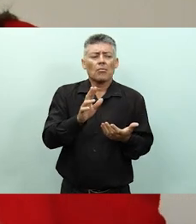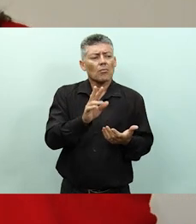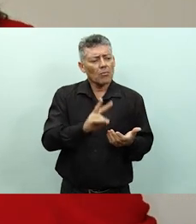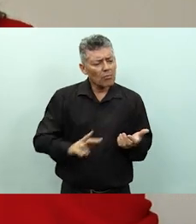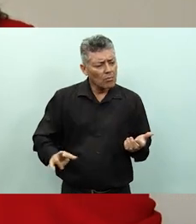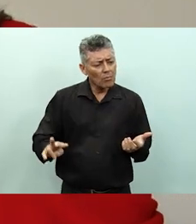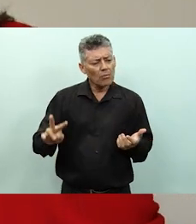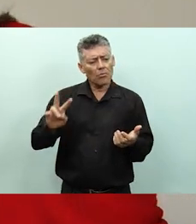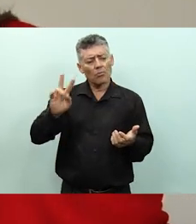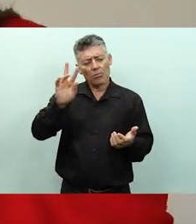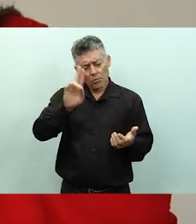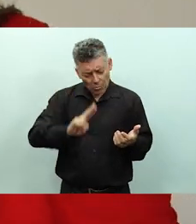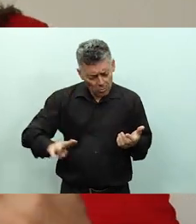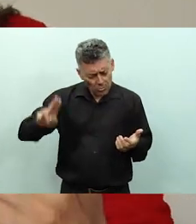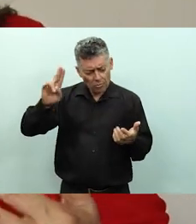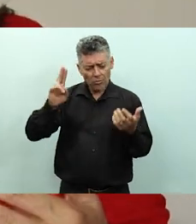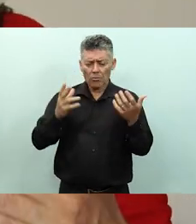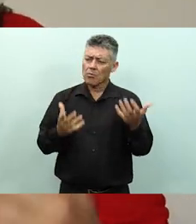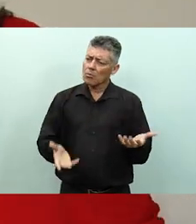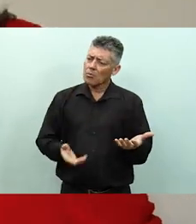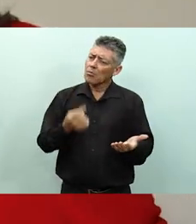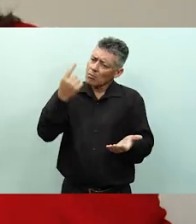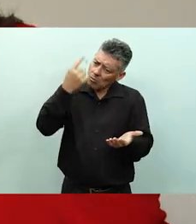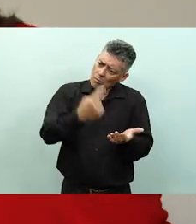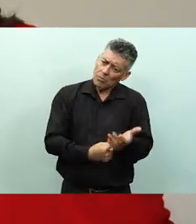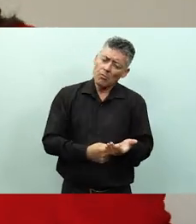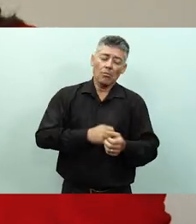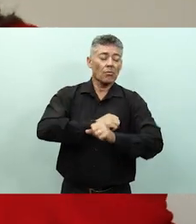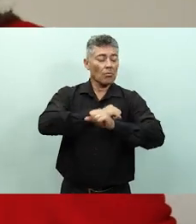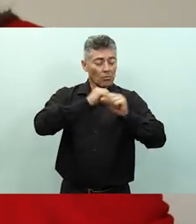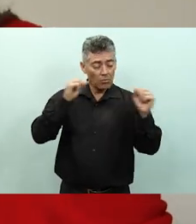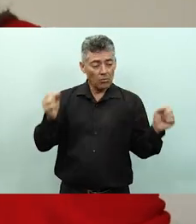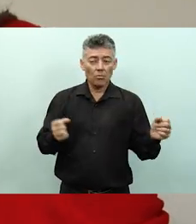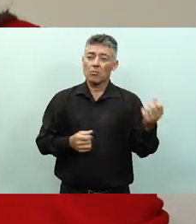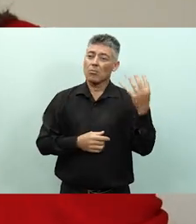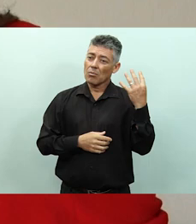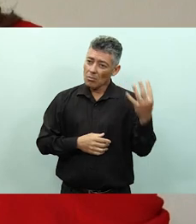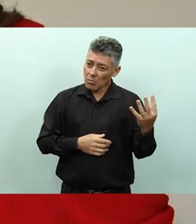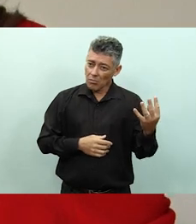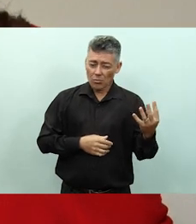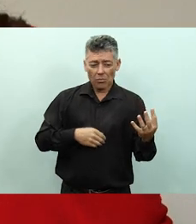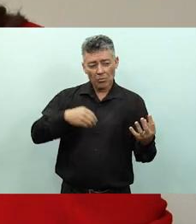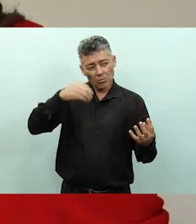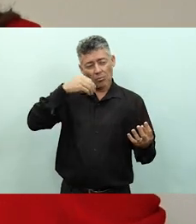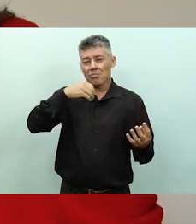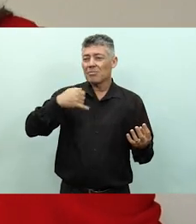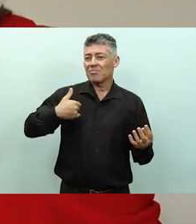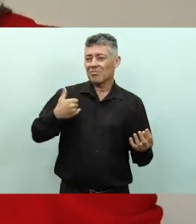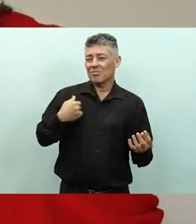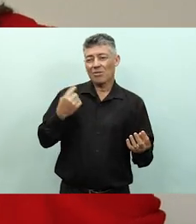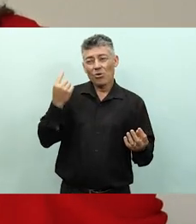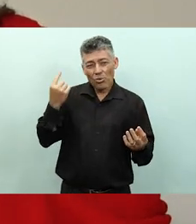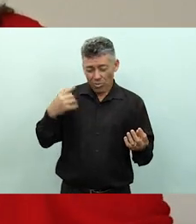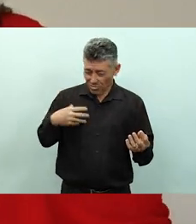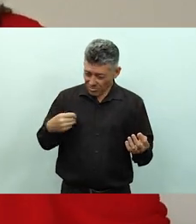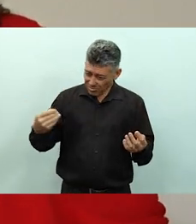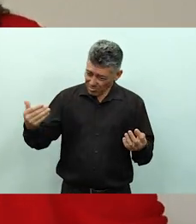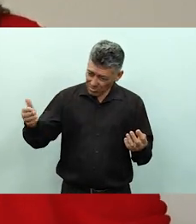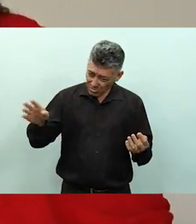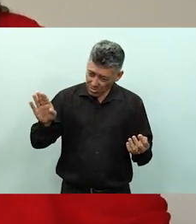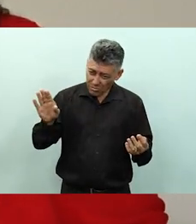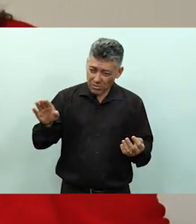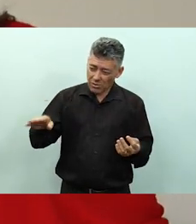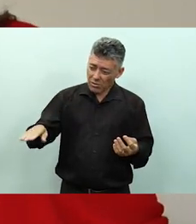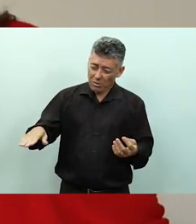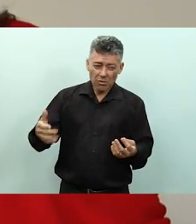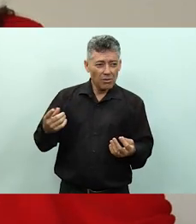quero fazer universidade. E acordava 4 horas da manhã, porque minha irmã caçula só tinha 1 ano de idade, e ela ficava no